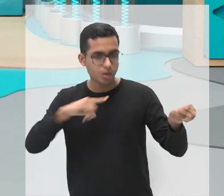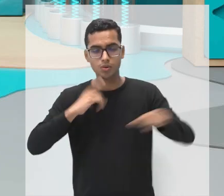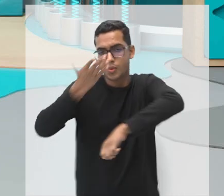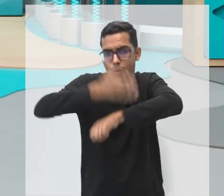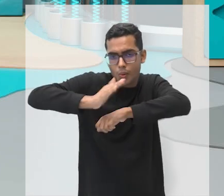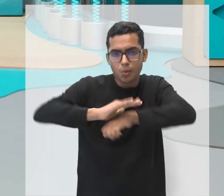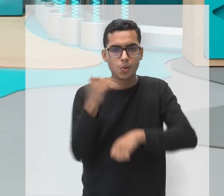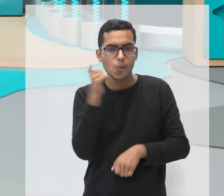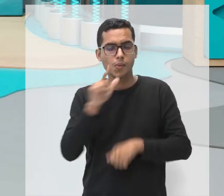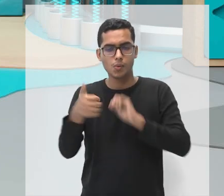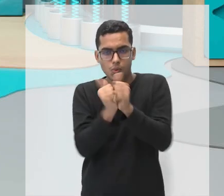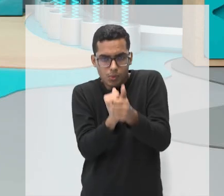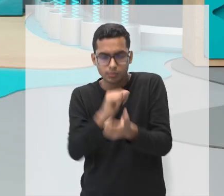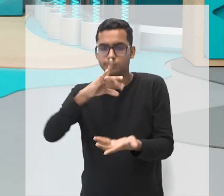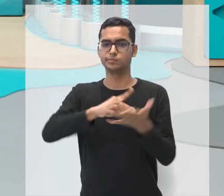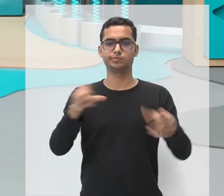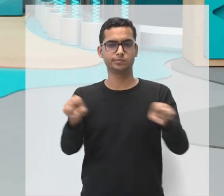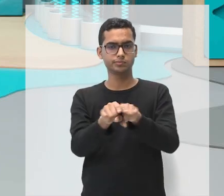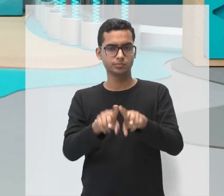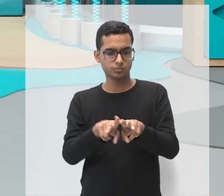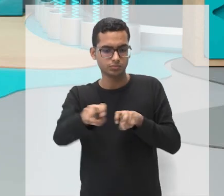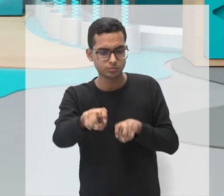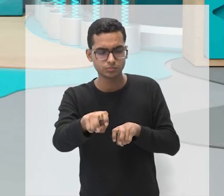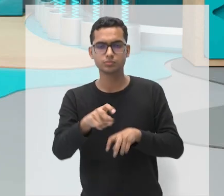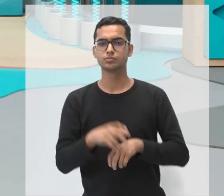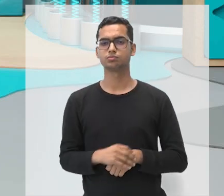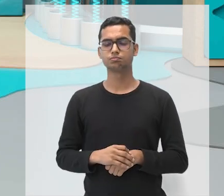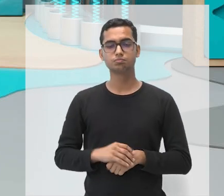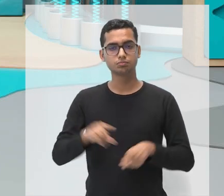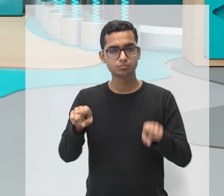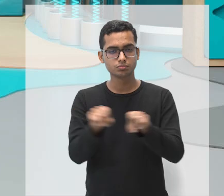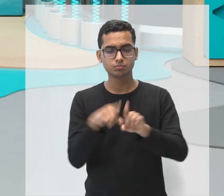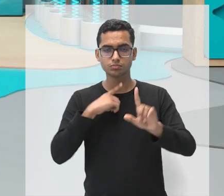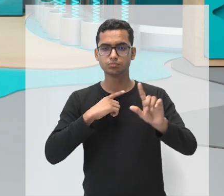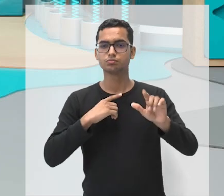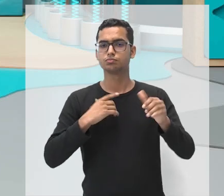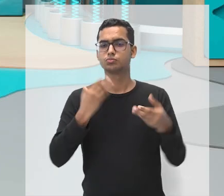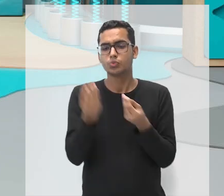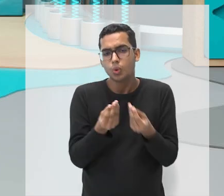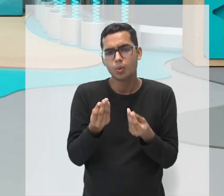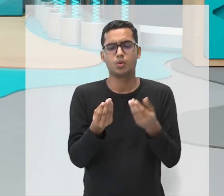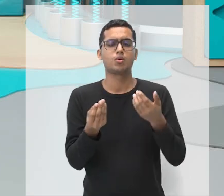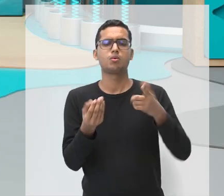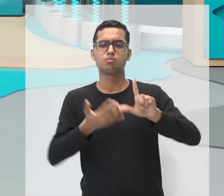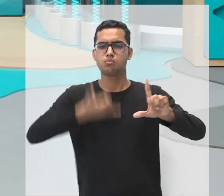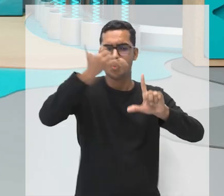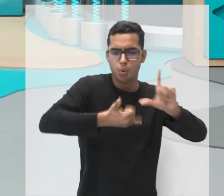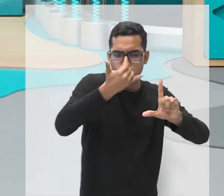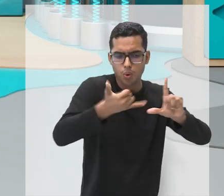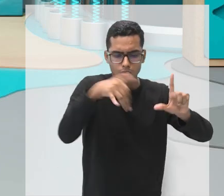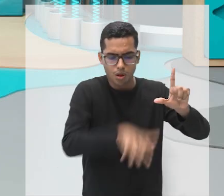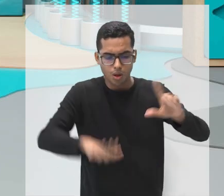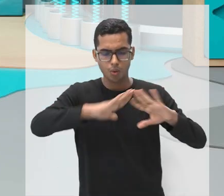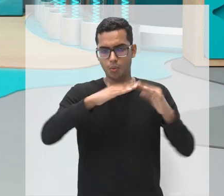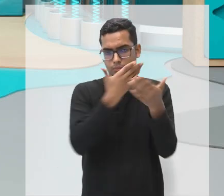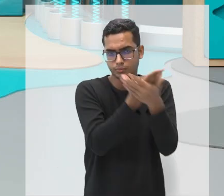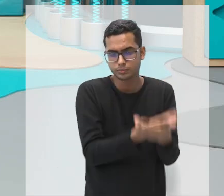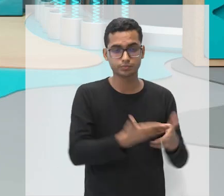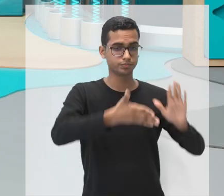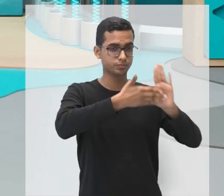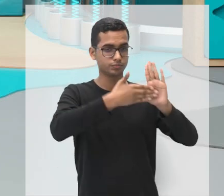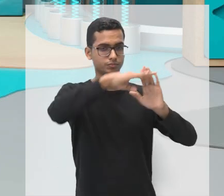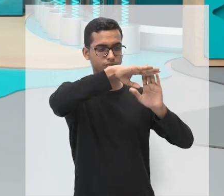prática esportiva de forma lúdica e no ambiente escolar. Portanto, é uma proposta de